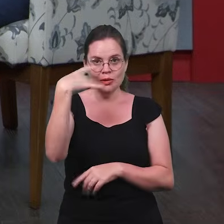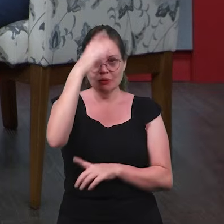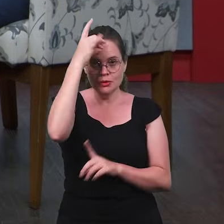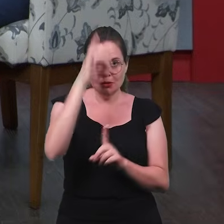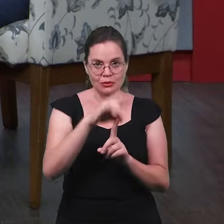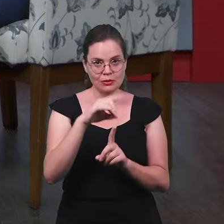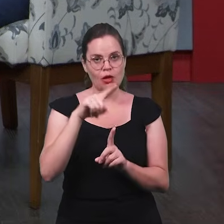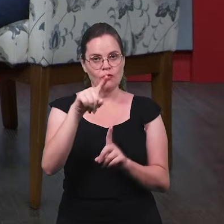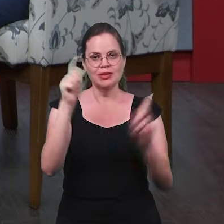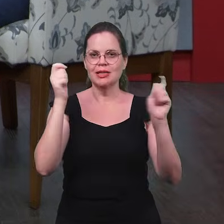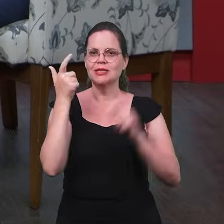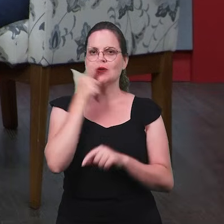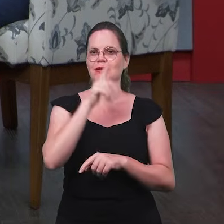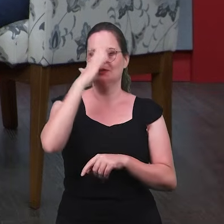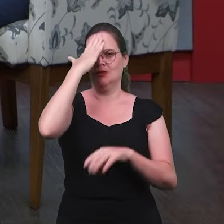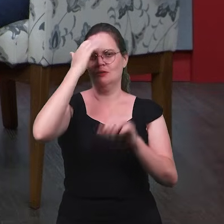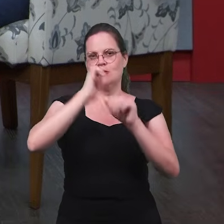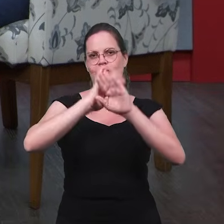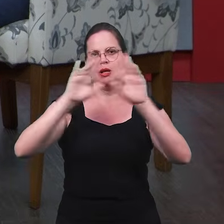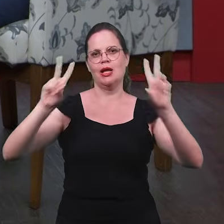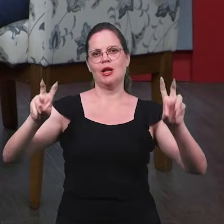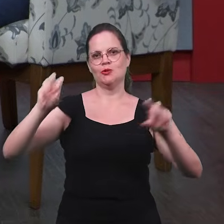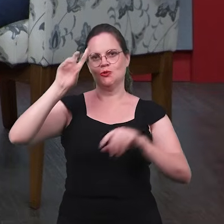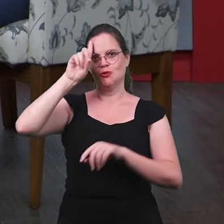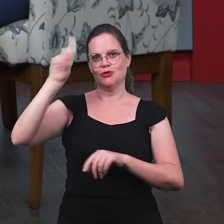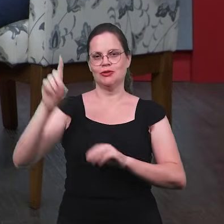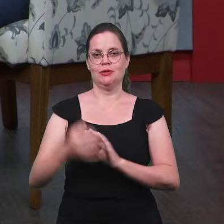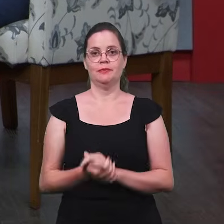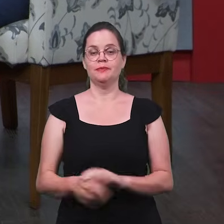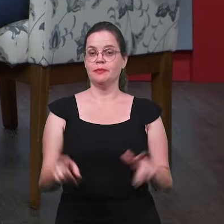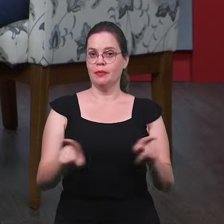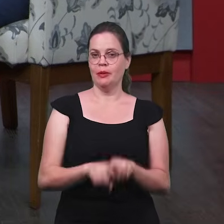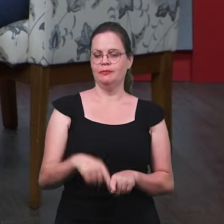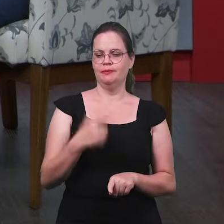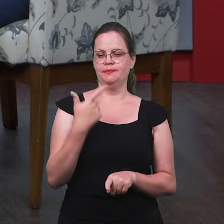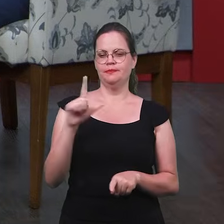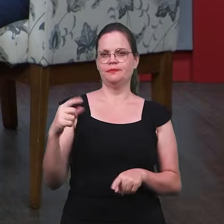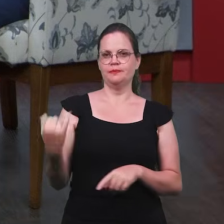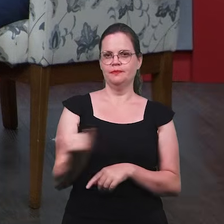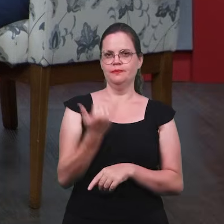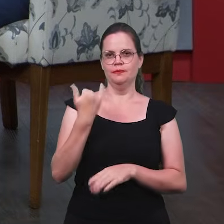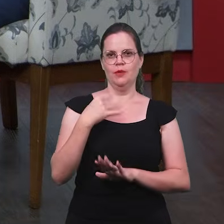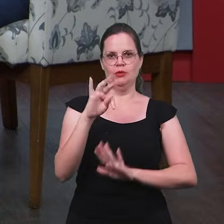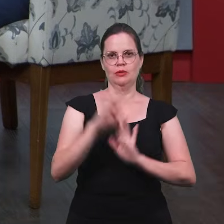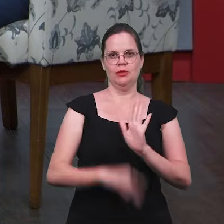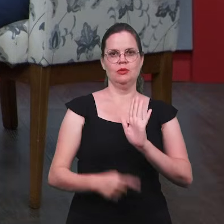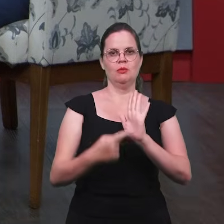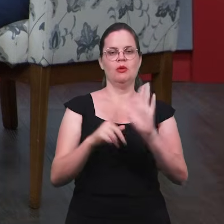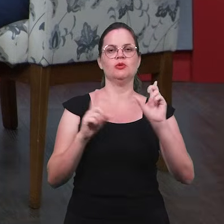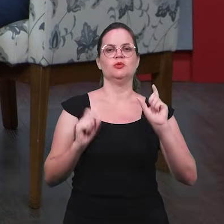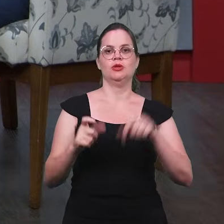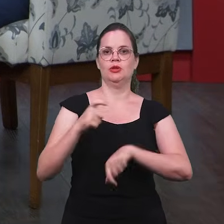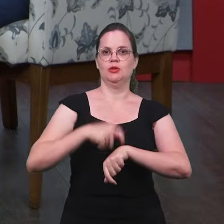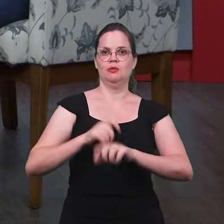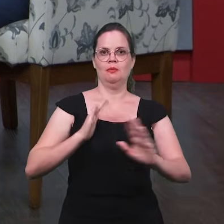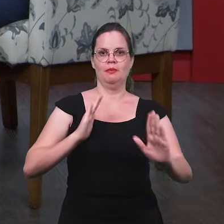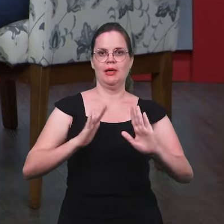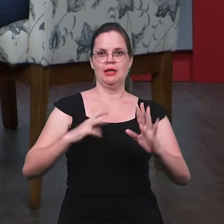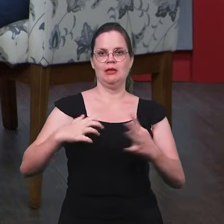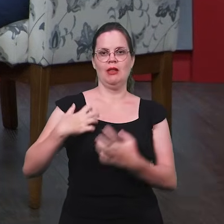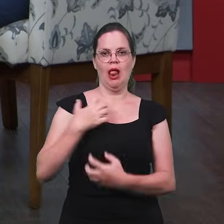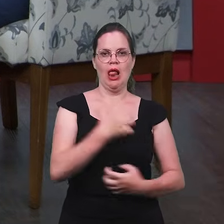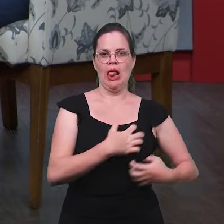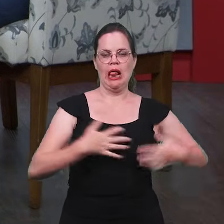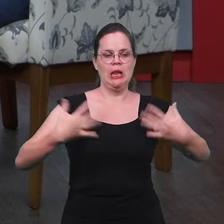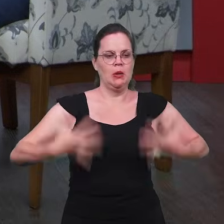coisa importante, pastor Antônio Carlos, que destaca no texto, é que nos momentos de crise, o servo